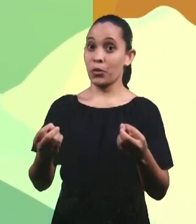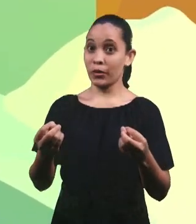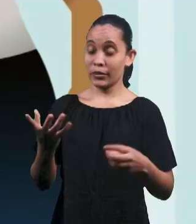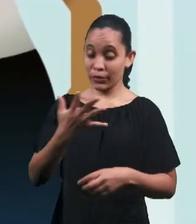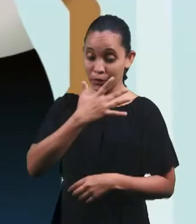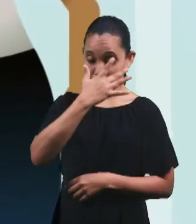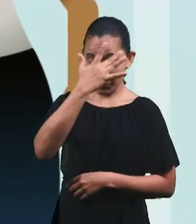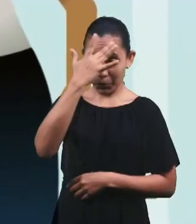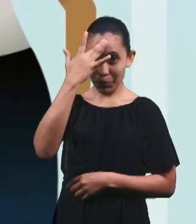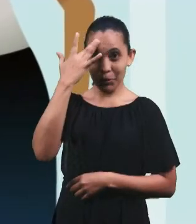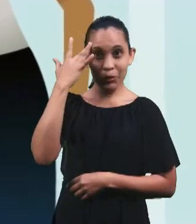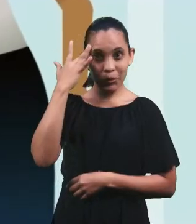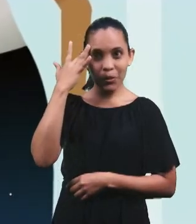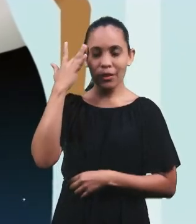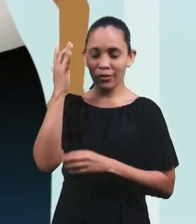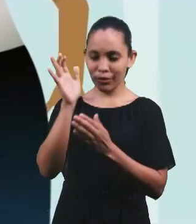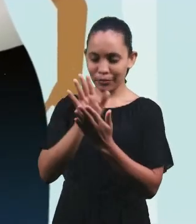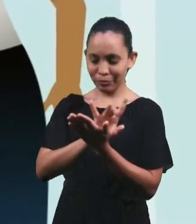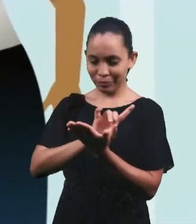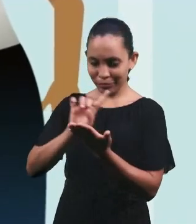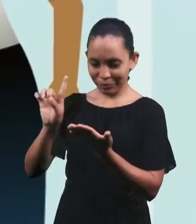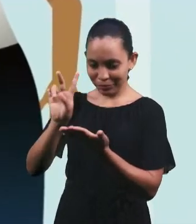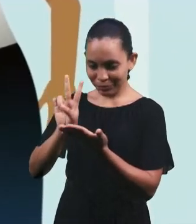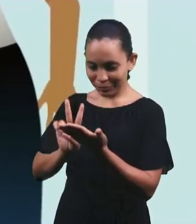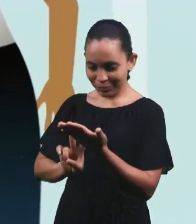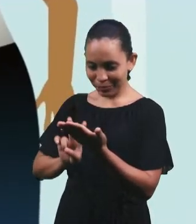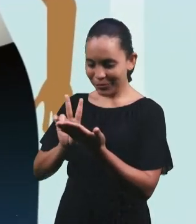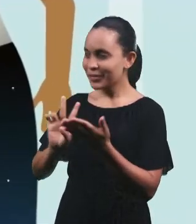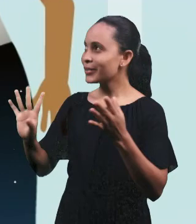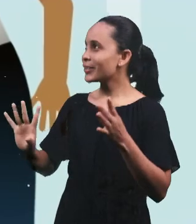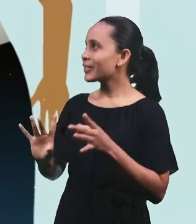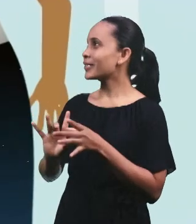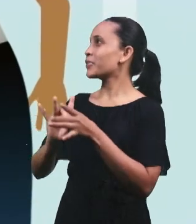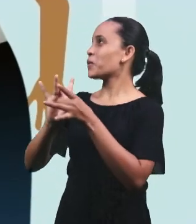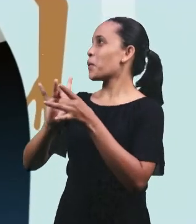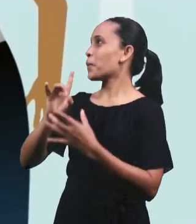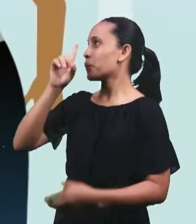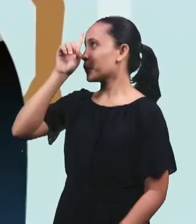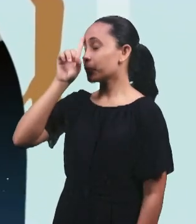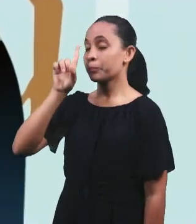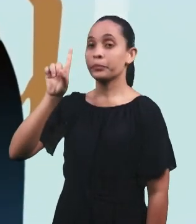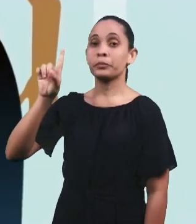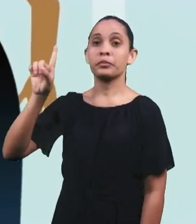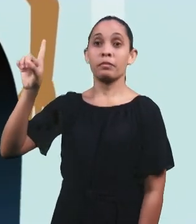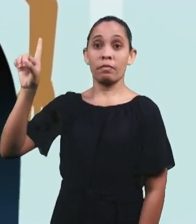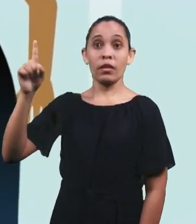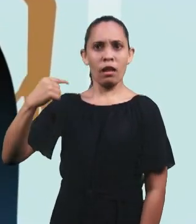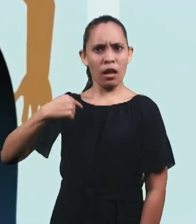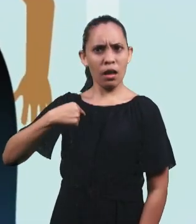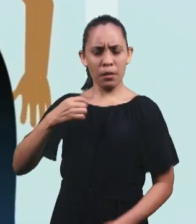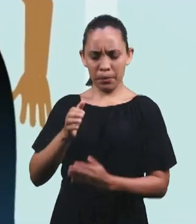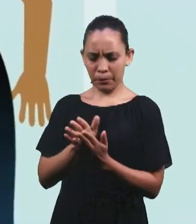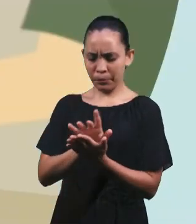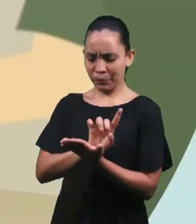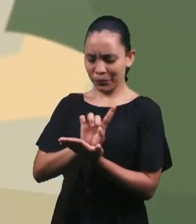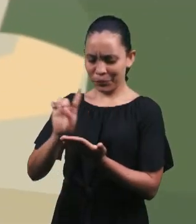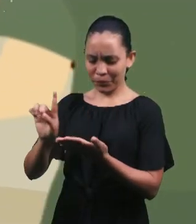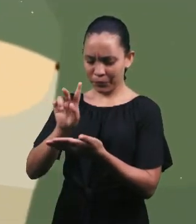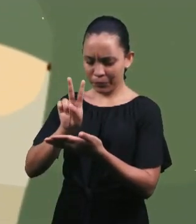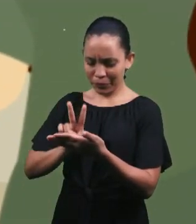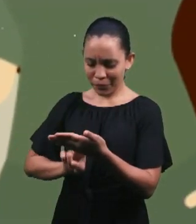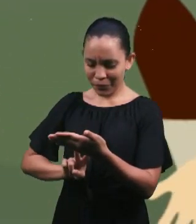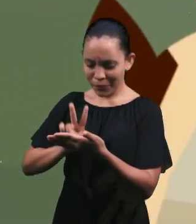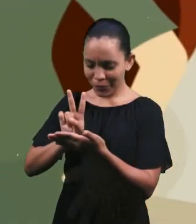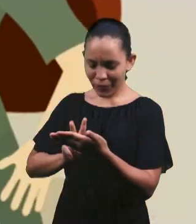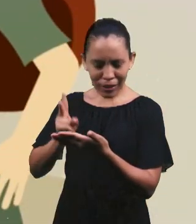para aqueles que de Jesus estão perto. A minha Bíblia